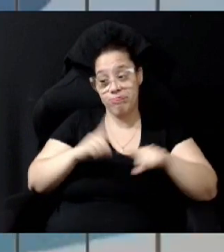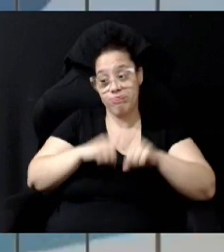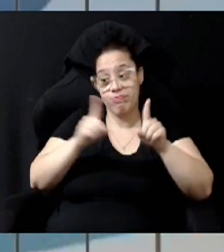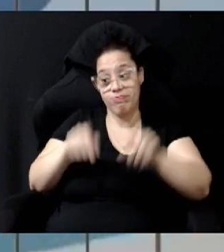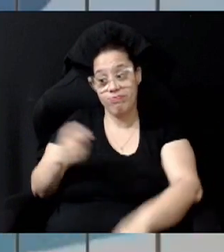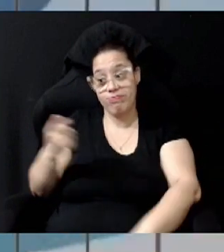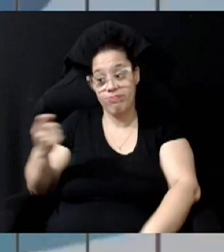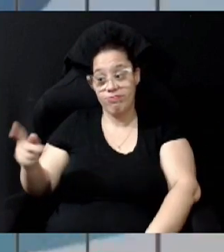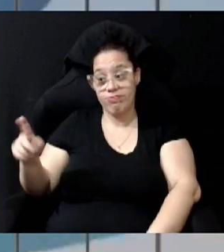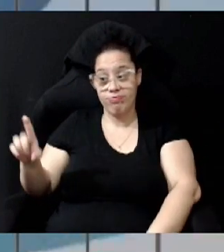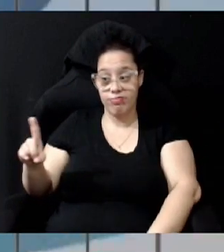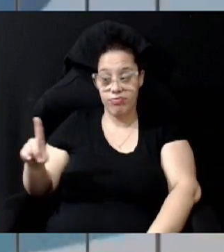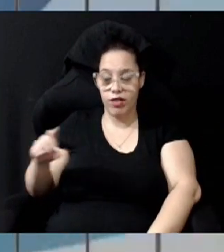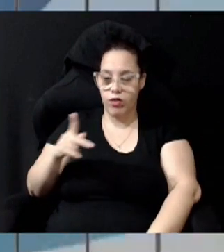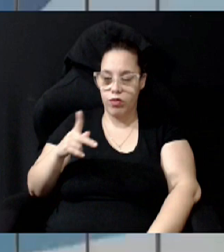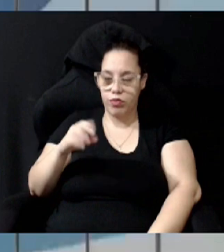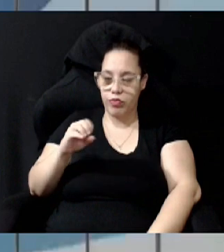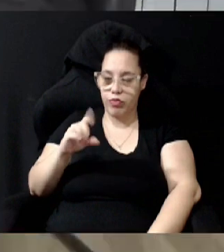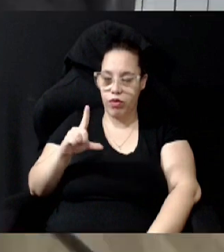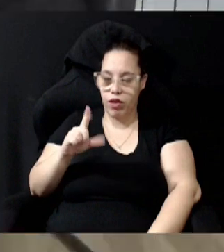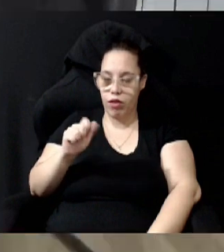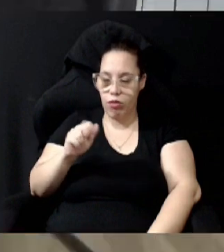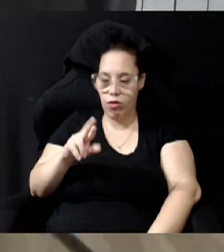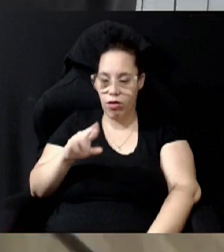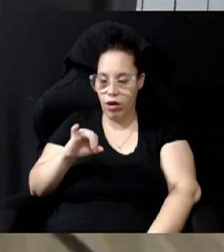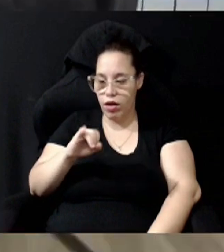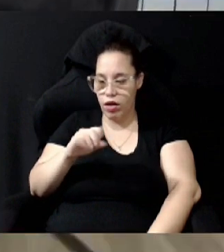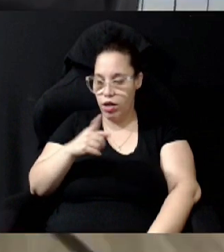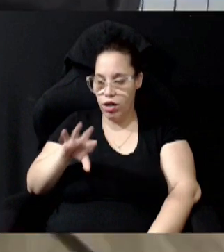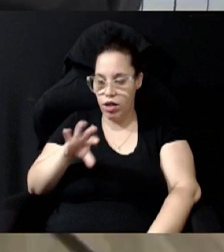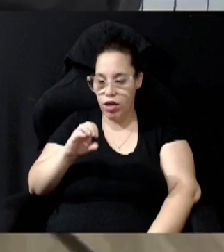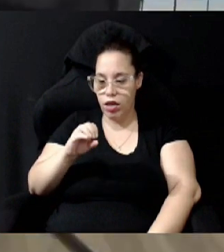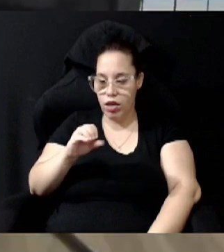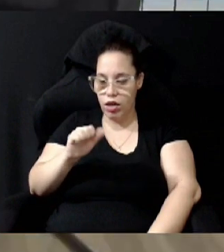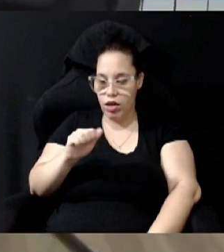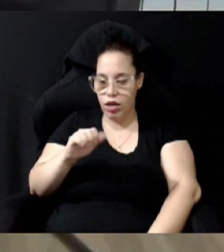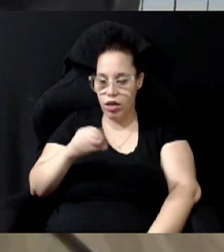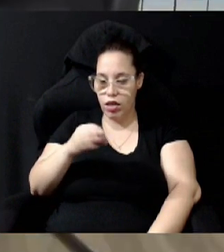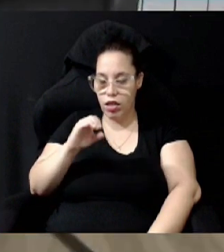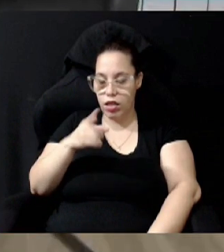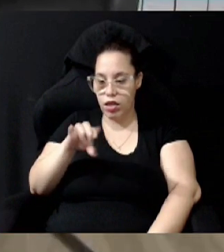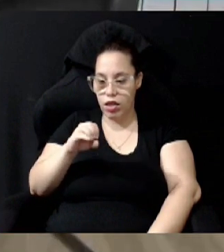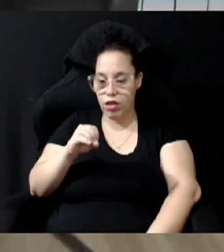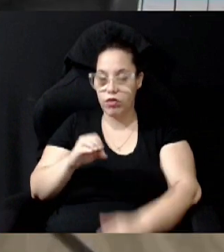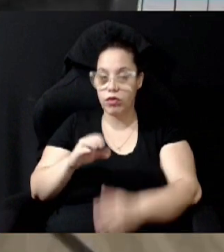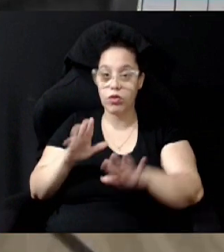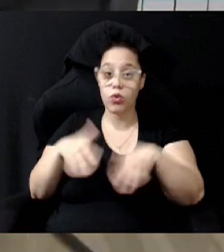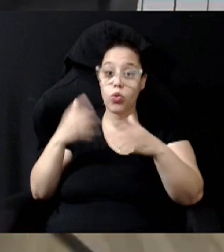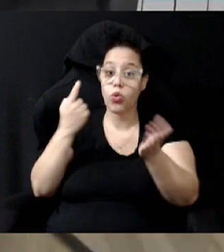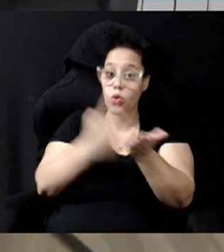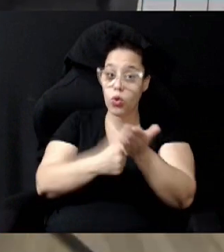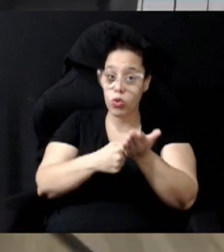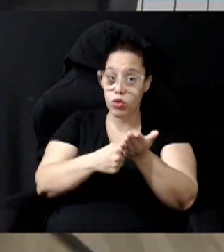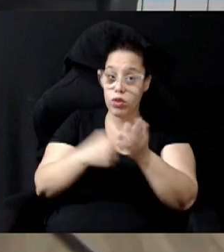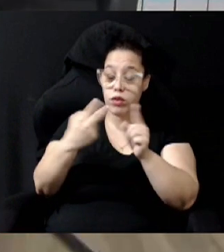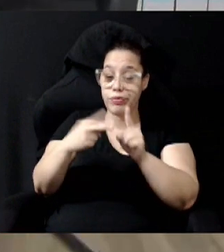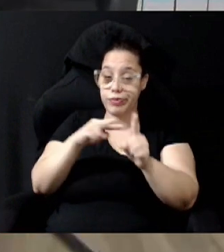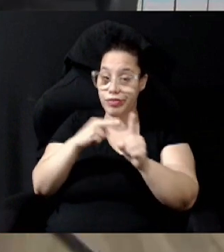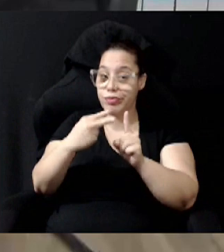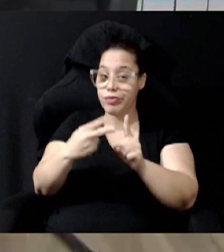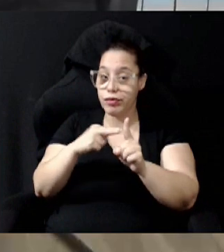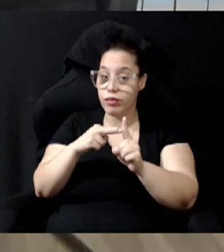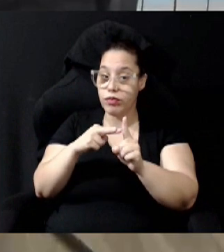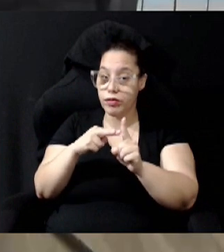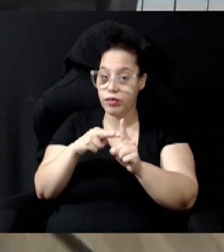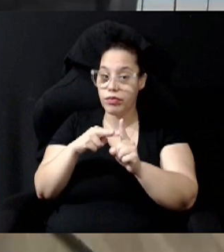a polarização que me faz perder o humor, né, é quando eu defendo um ponto de vista, faço